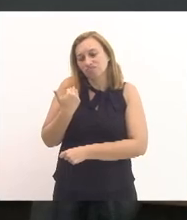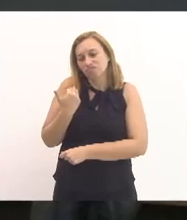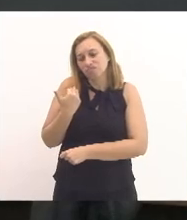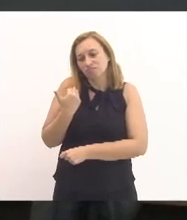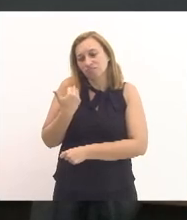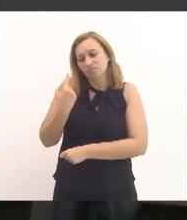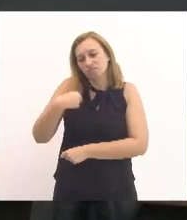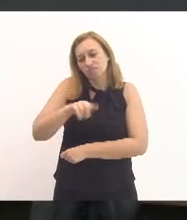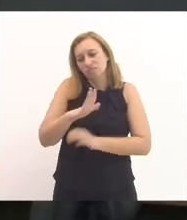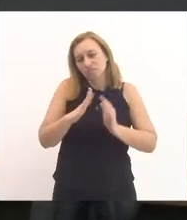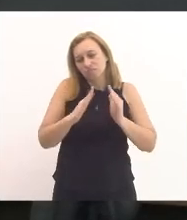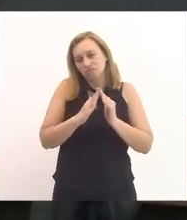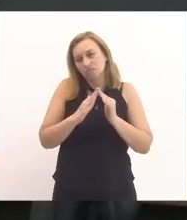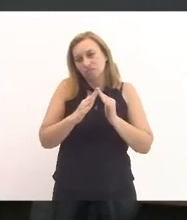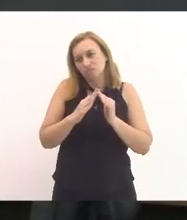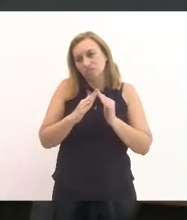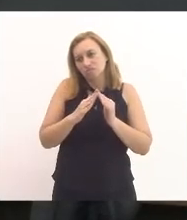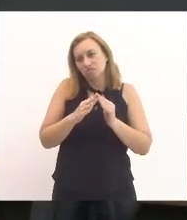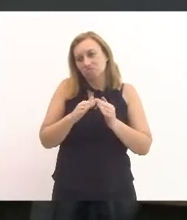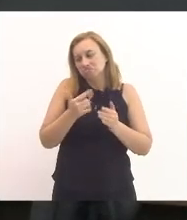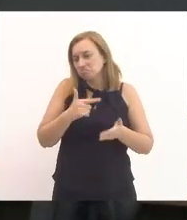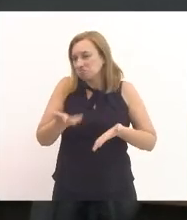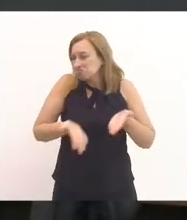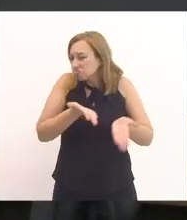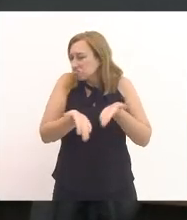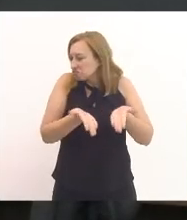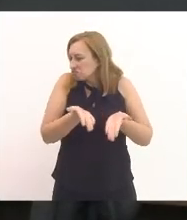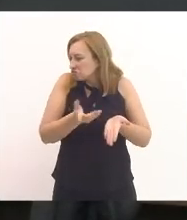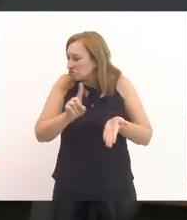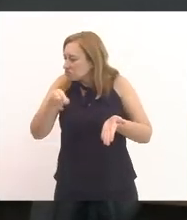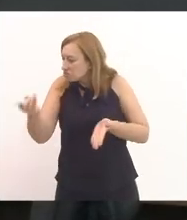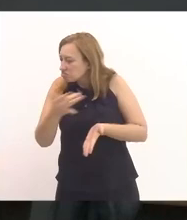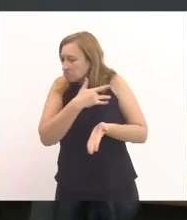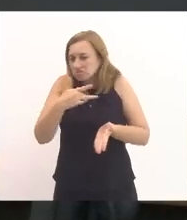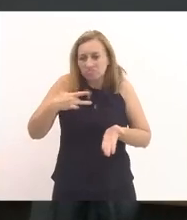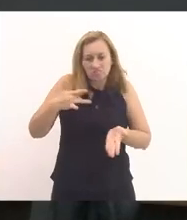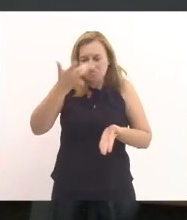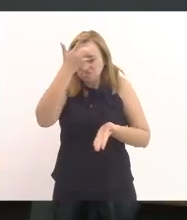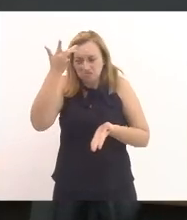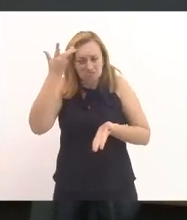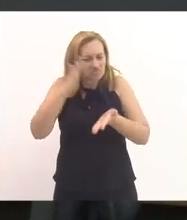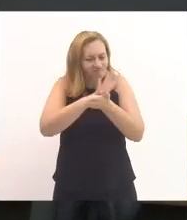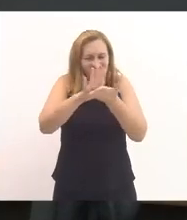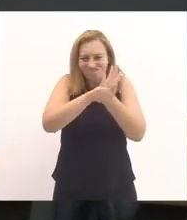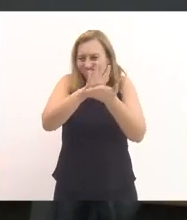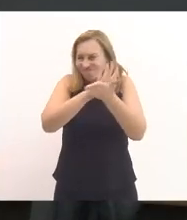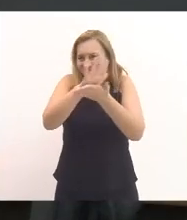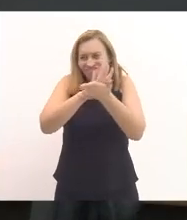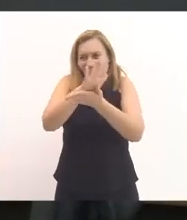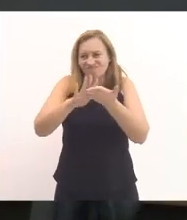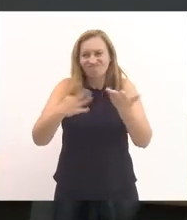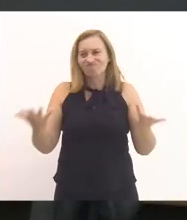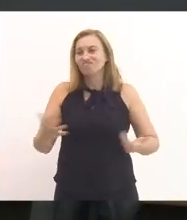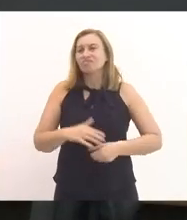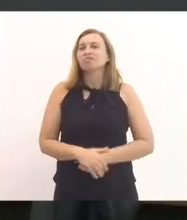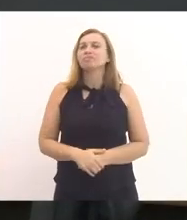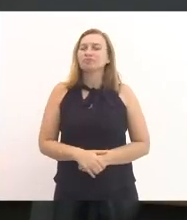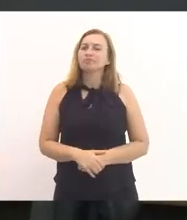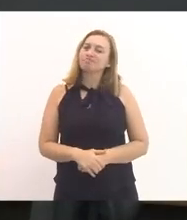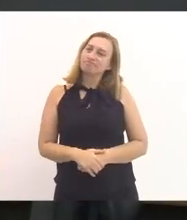eu e você ir para casa sem um cuidado depois de saúde psicológica nem nada do tipo